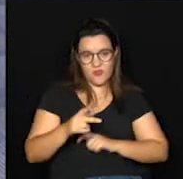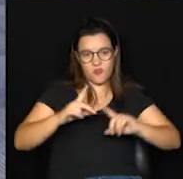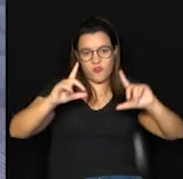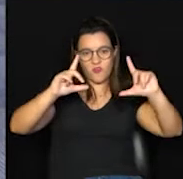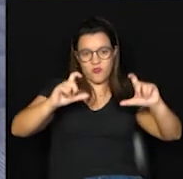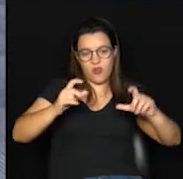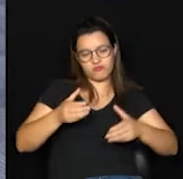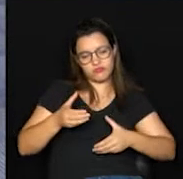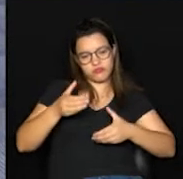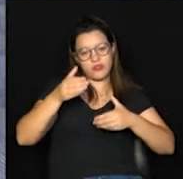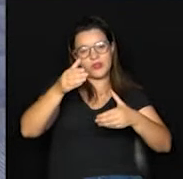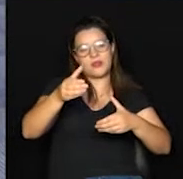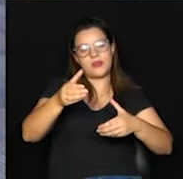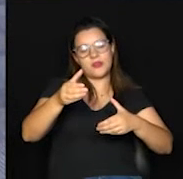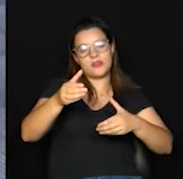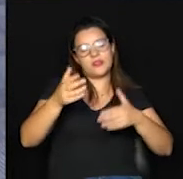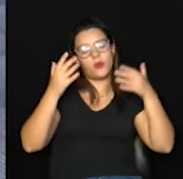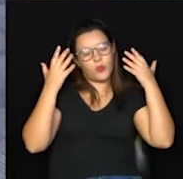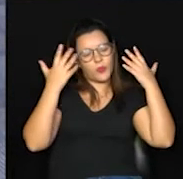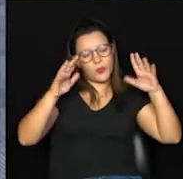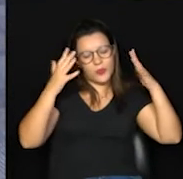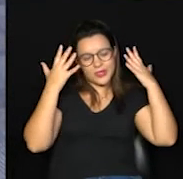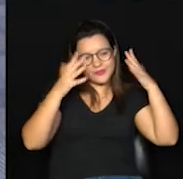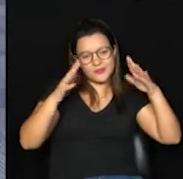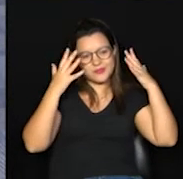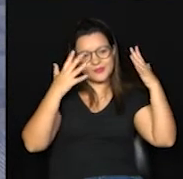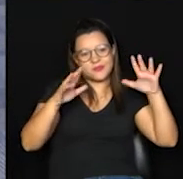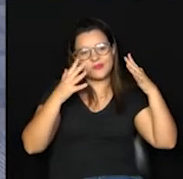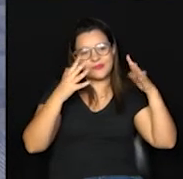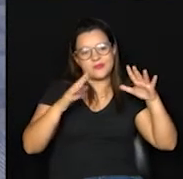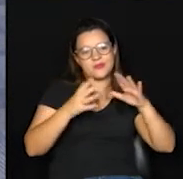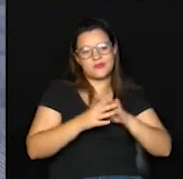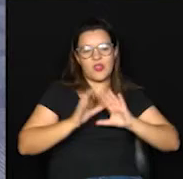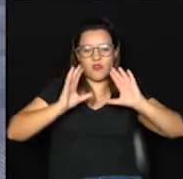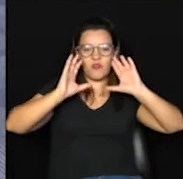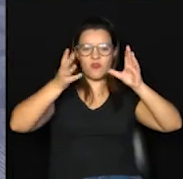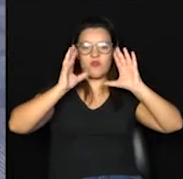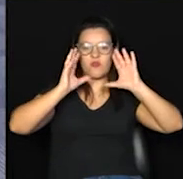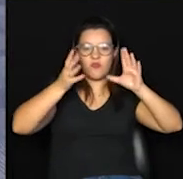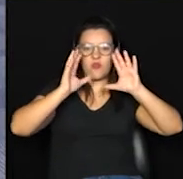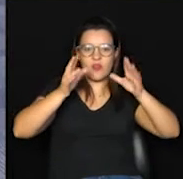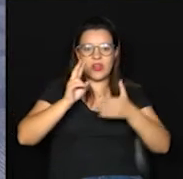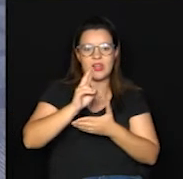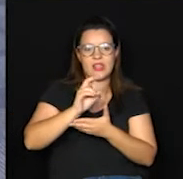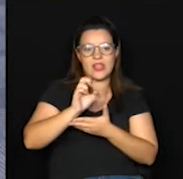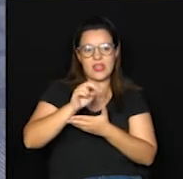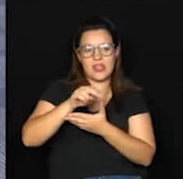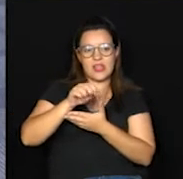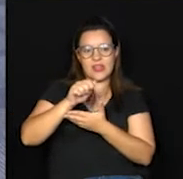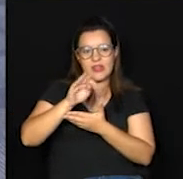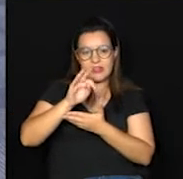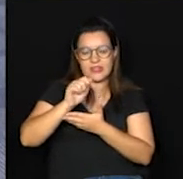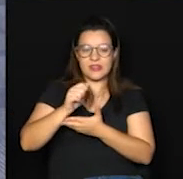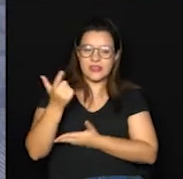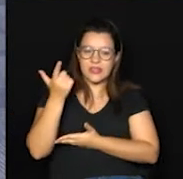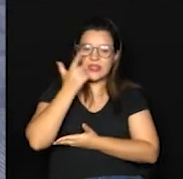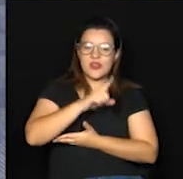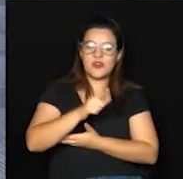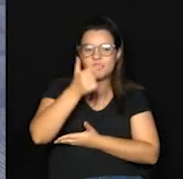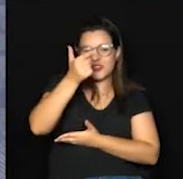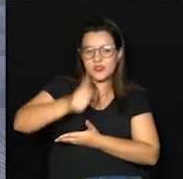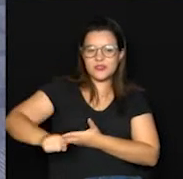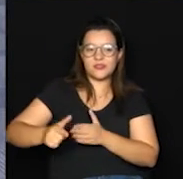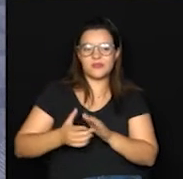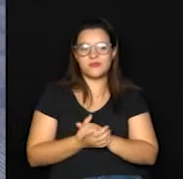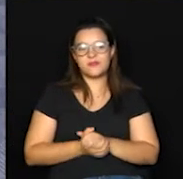aparecendo aí, com muita comemoração do nosso Vôlei Renata, que ganhou de novo, né?